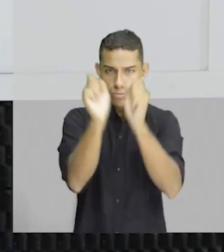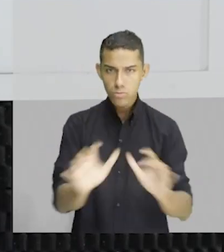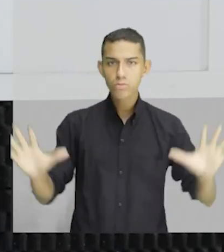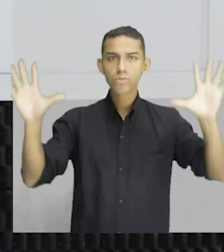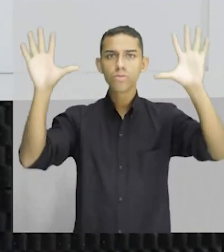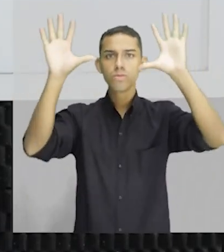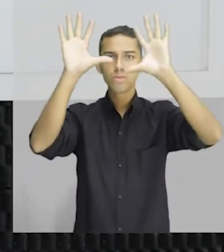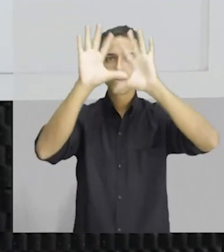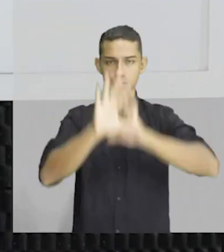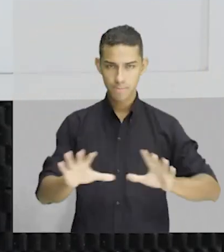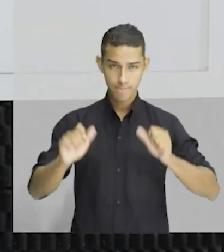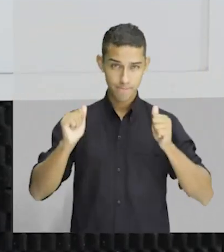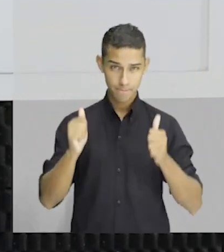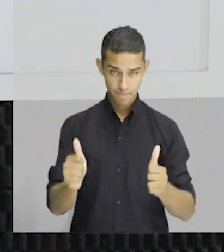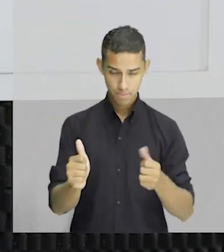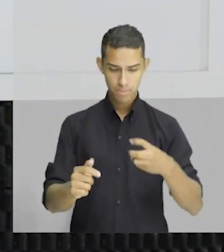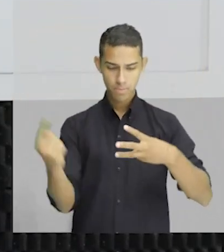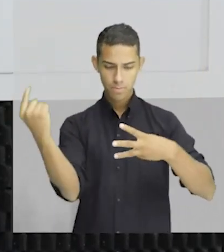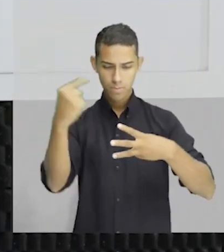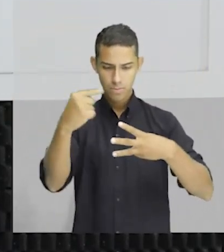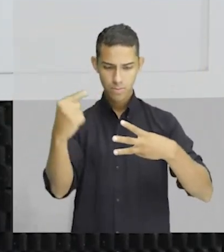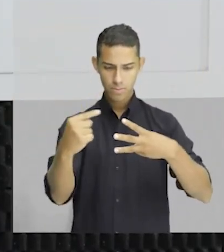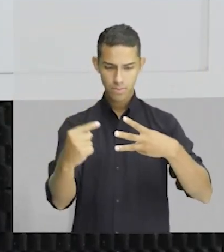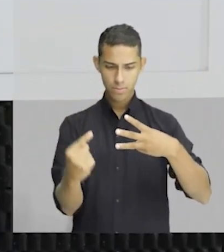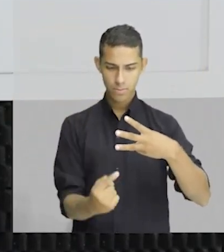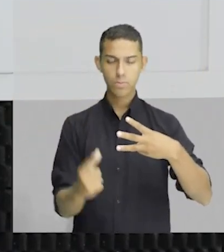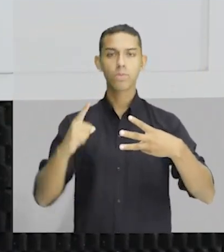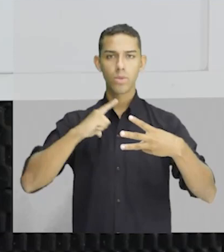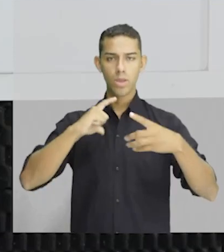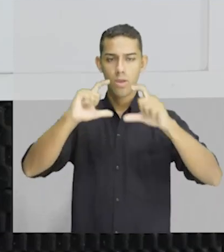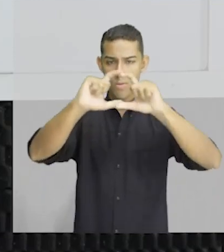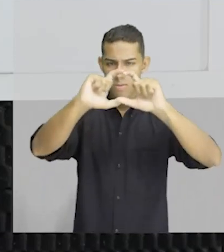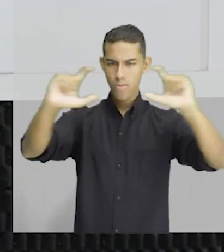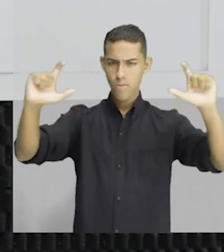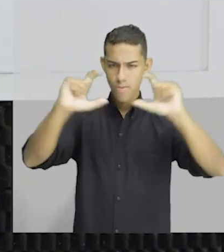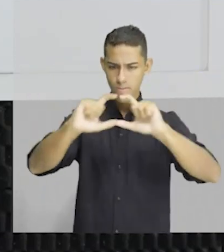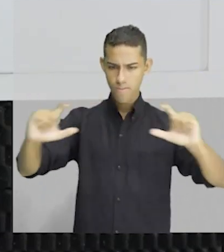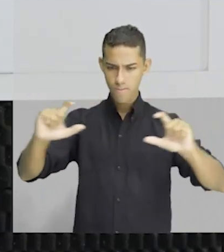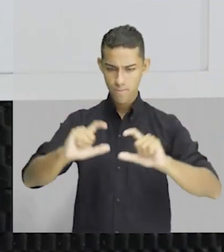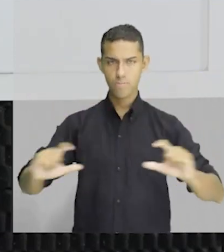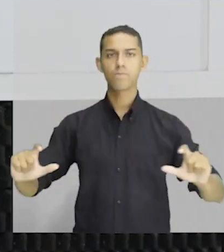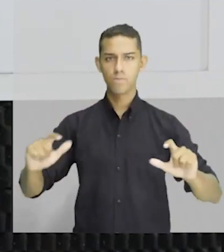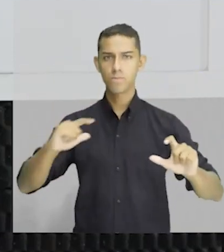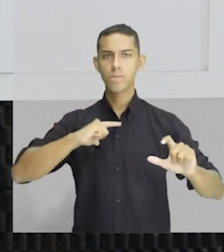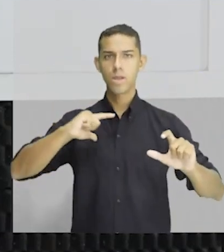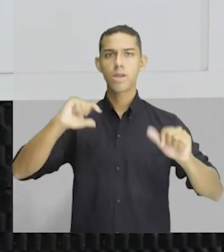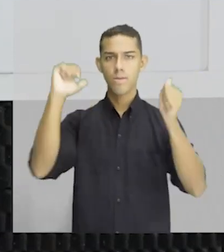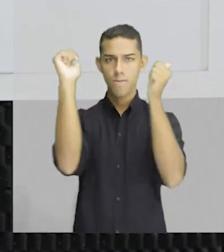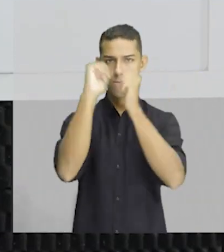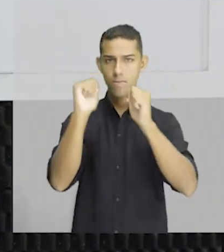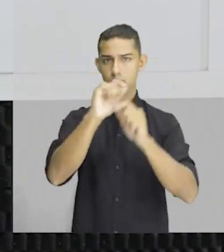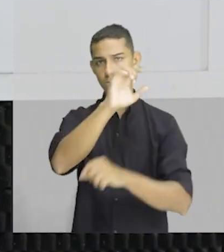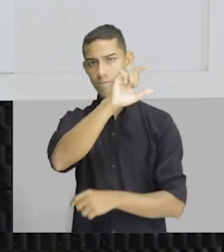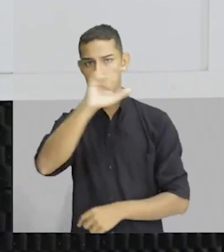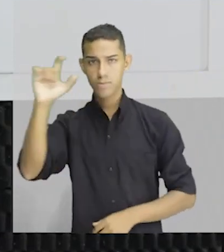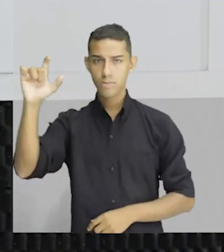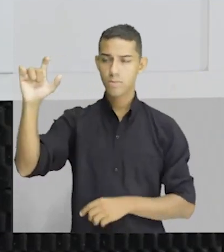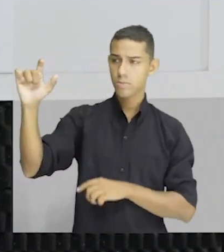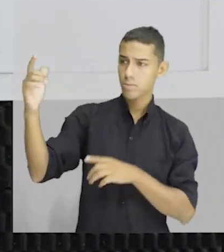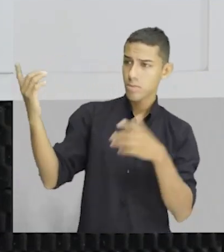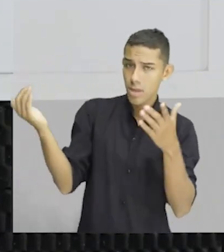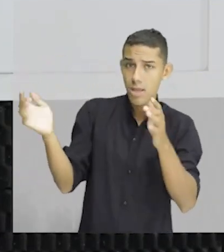Para cada uma dessas dilatações, tem uma fórmula. Só que a fórmula, em seu modo, em